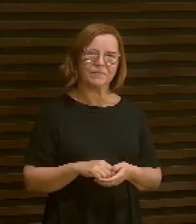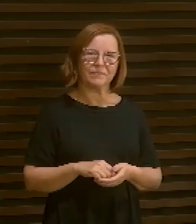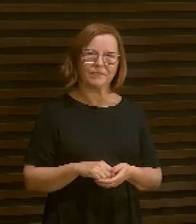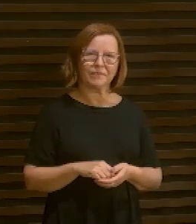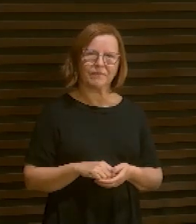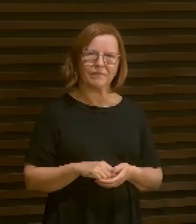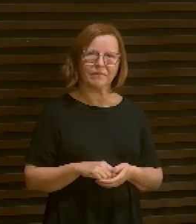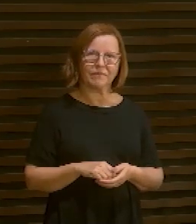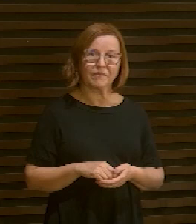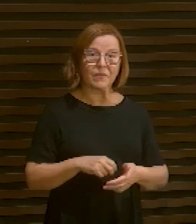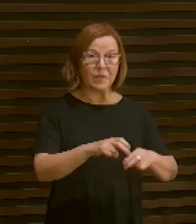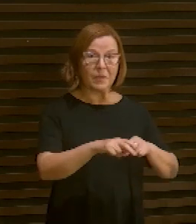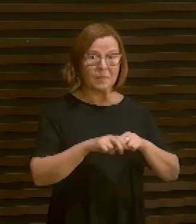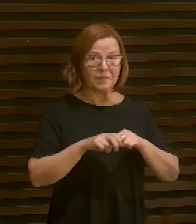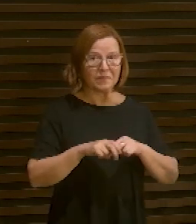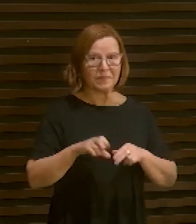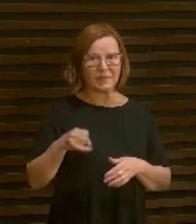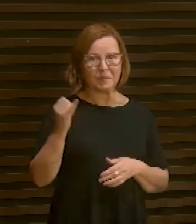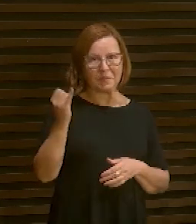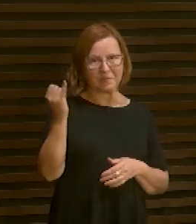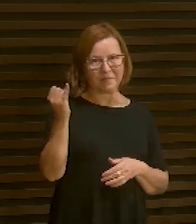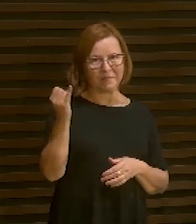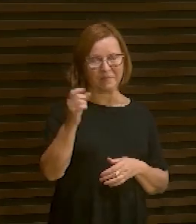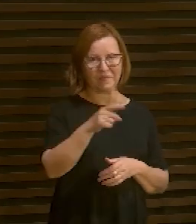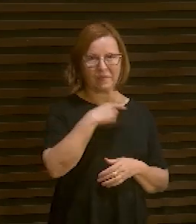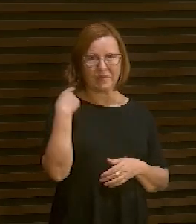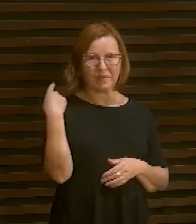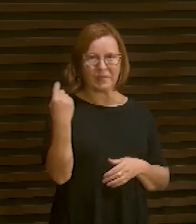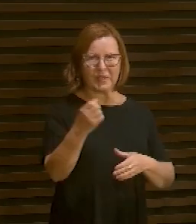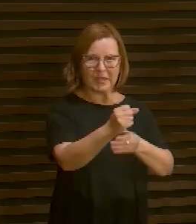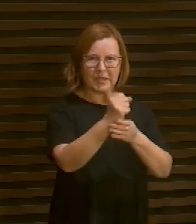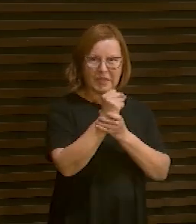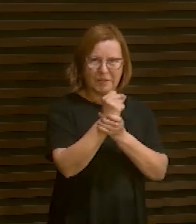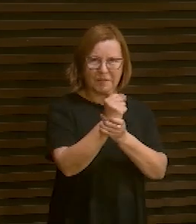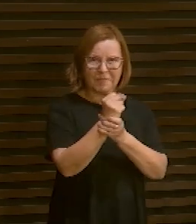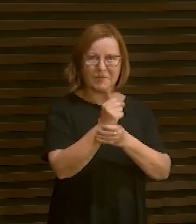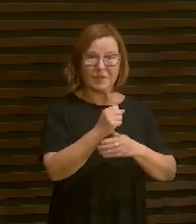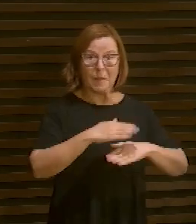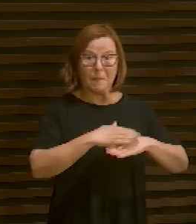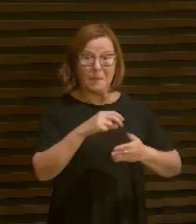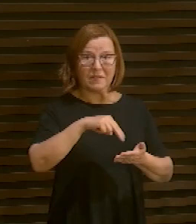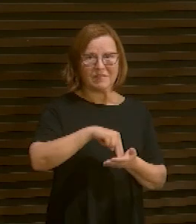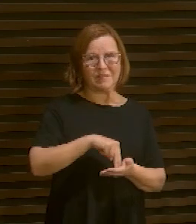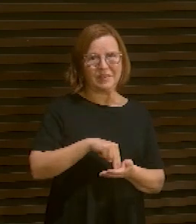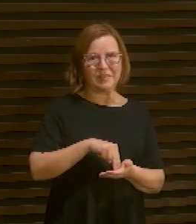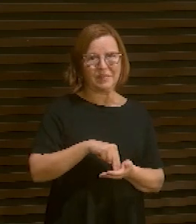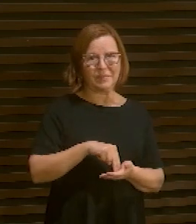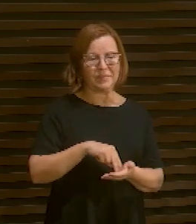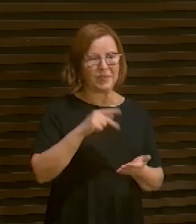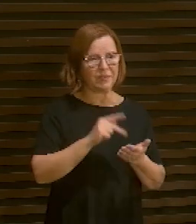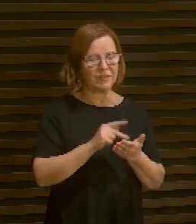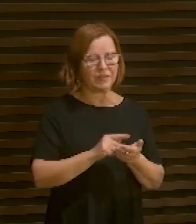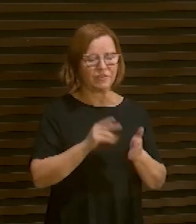1. Por esta razão importa que nos apeguemos com mais firmeza